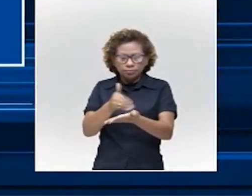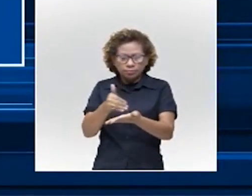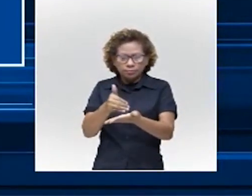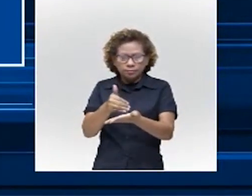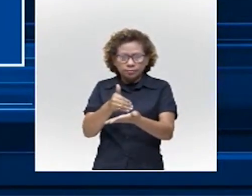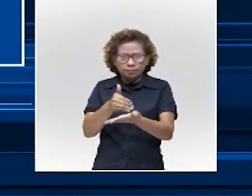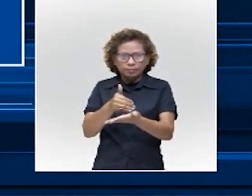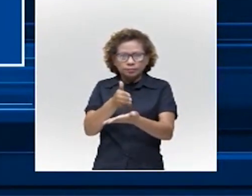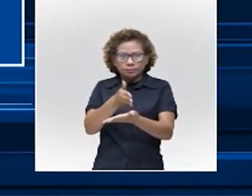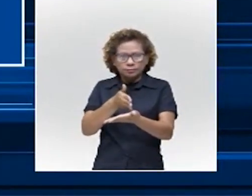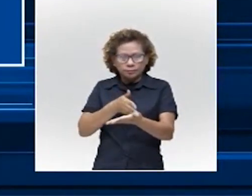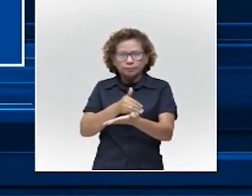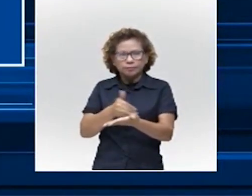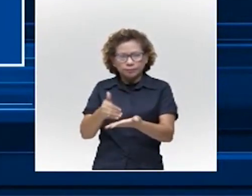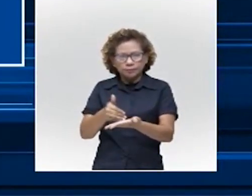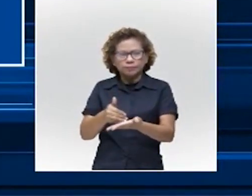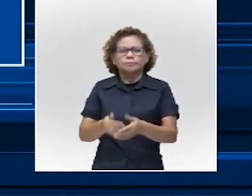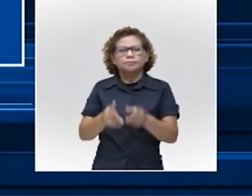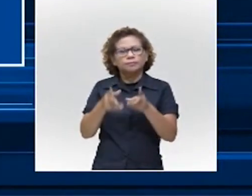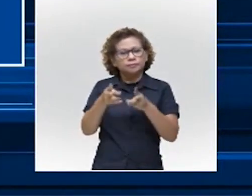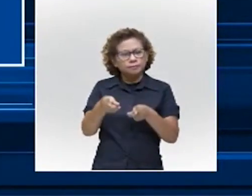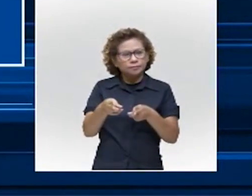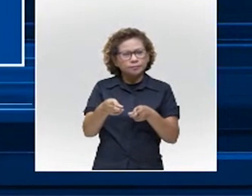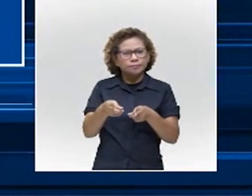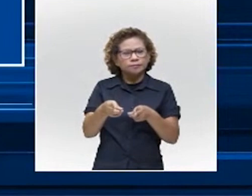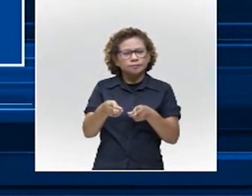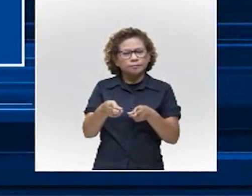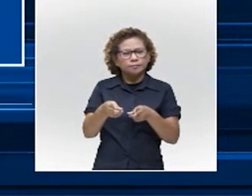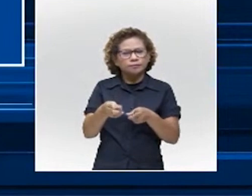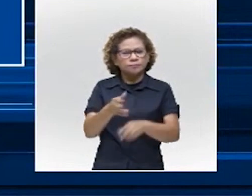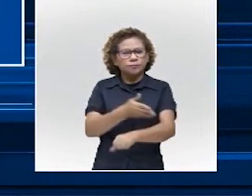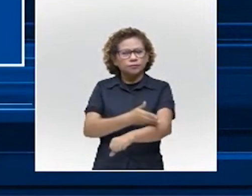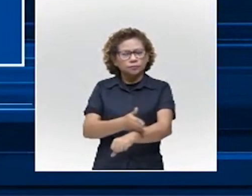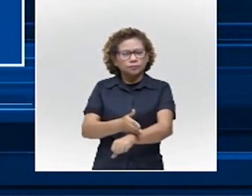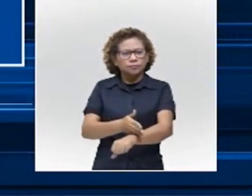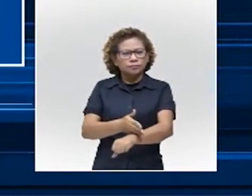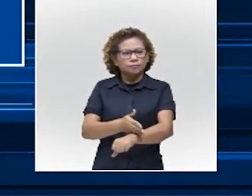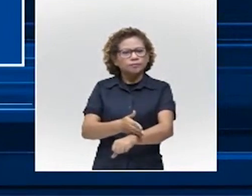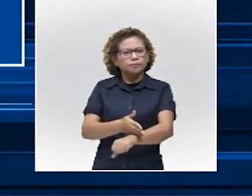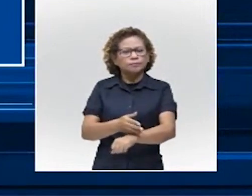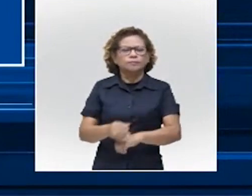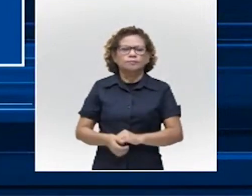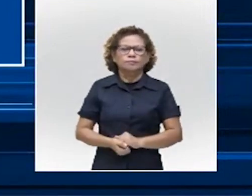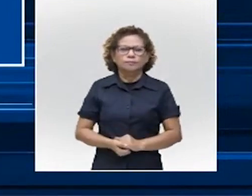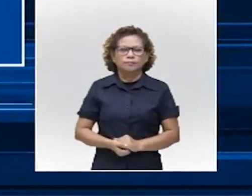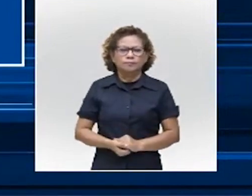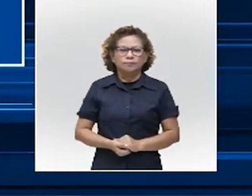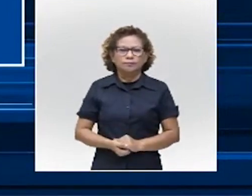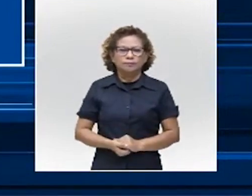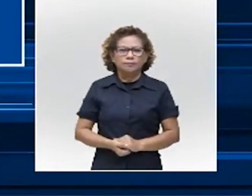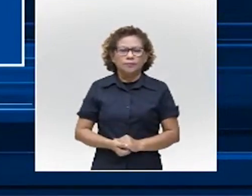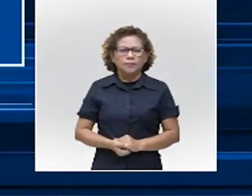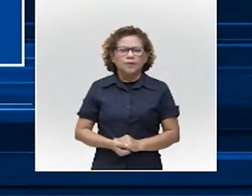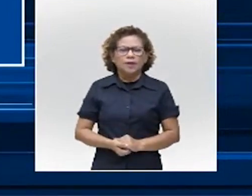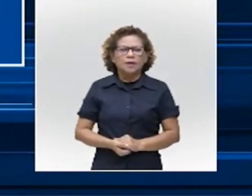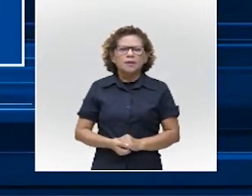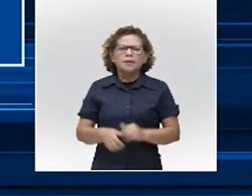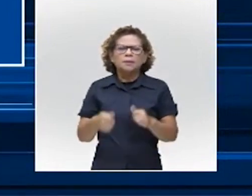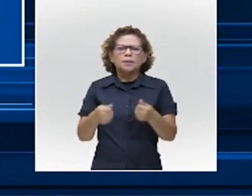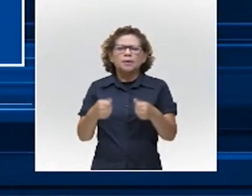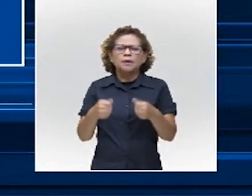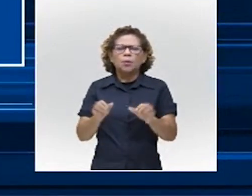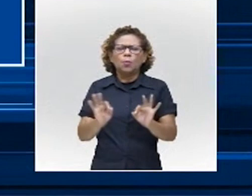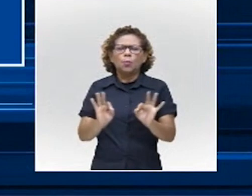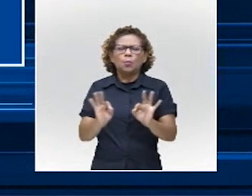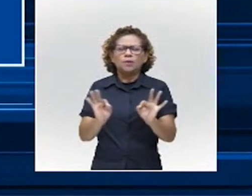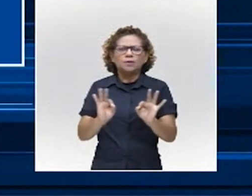mesmo tamanho da parte rosa com a parte branca, né? Então, nesse caso, a gente, sem fazer cálculo nenhum, a